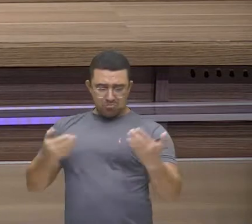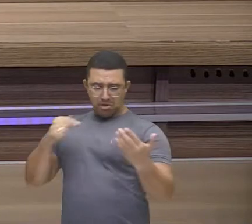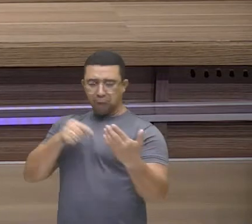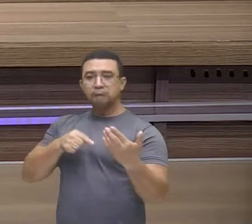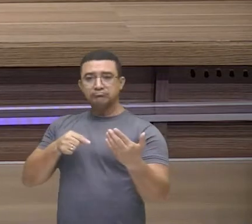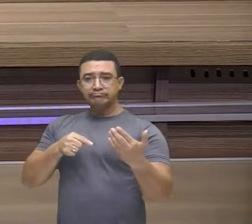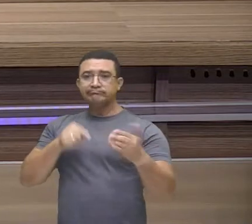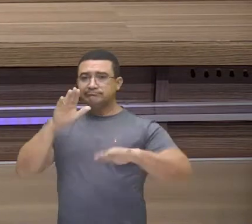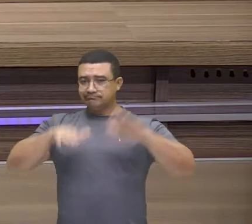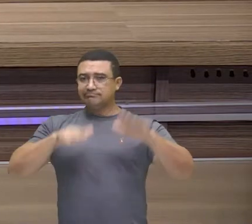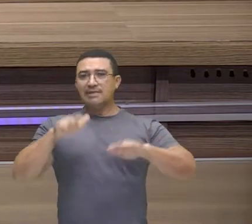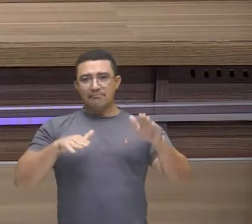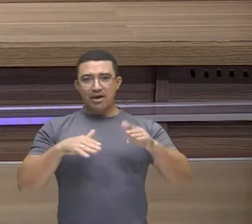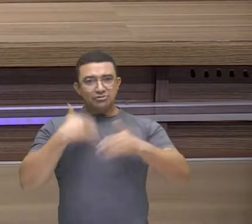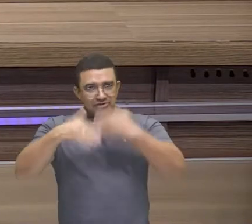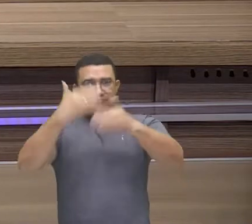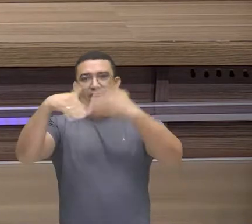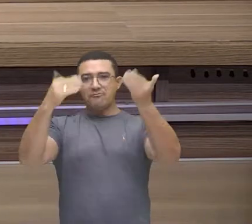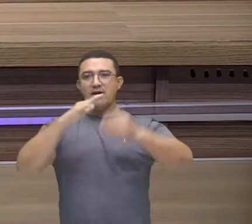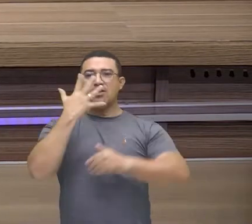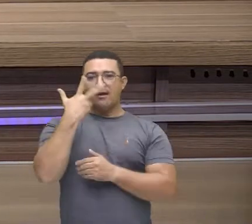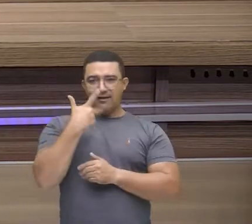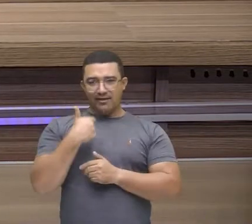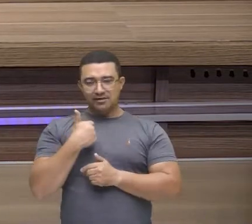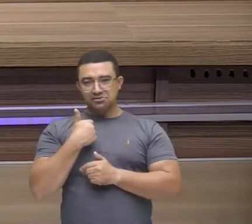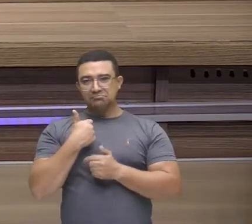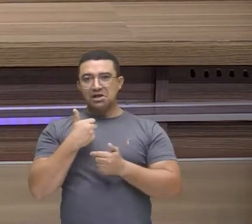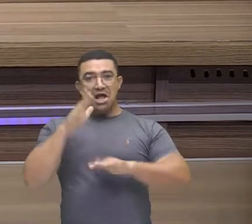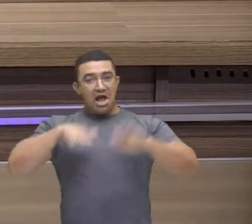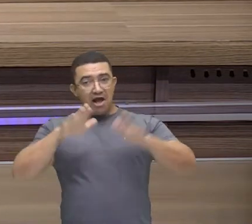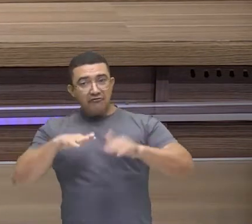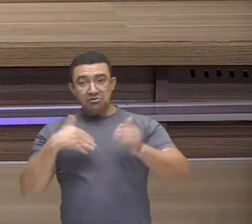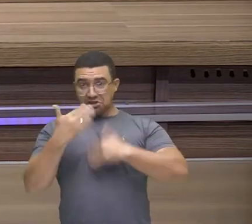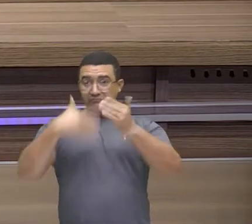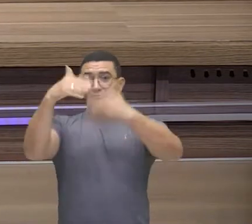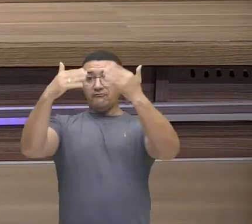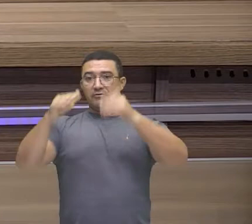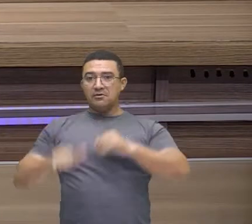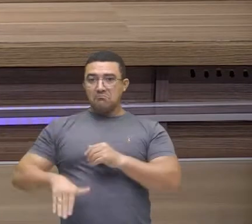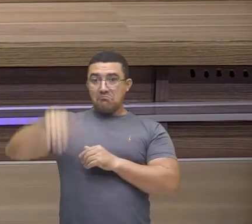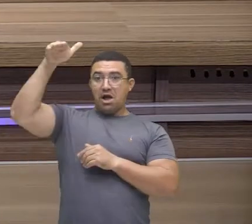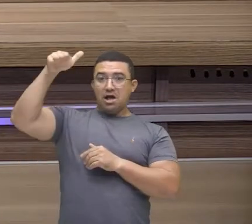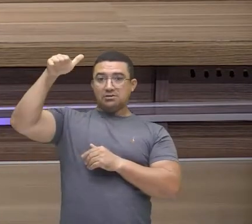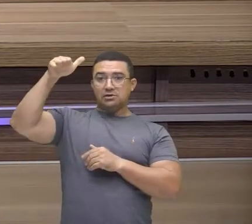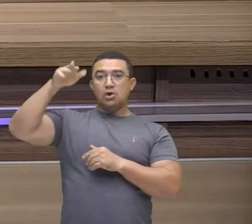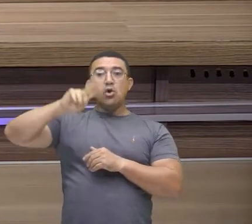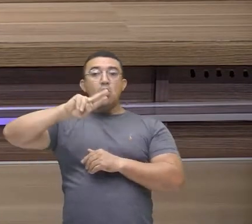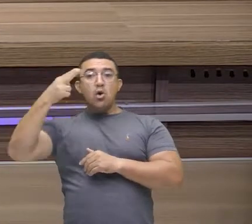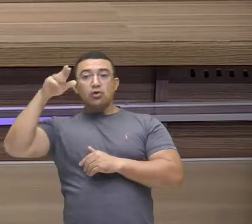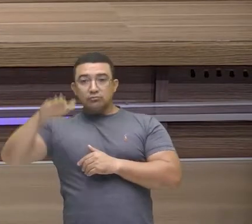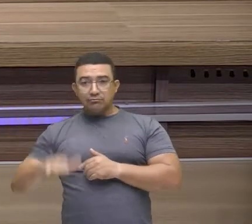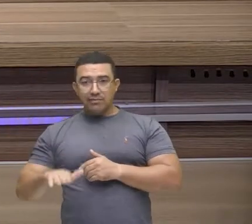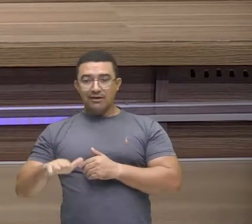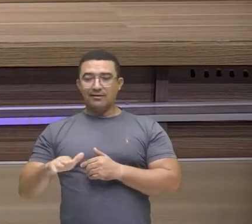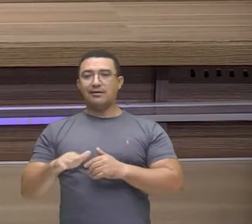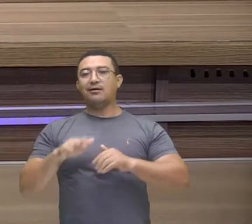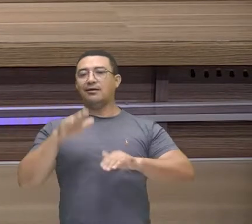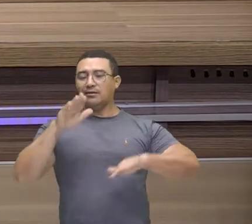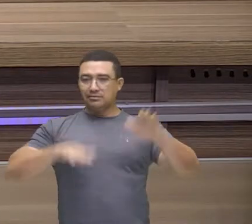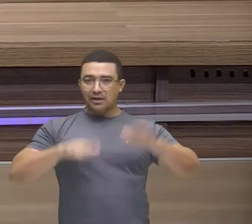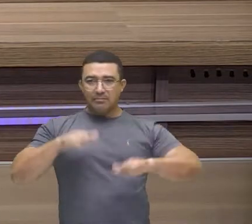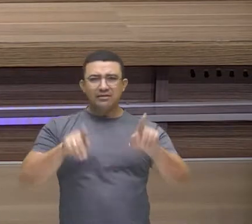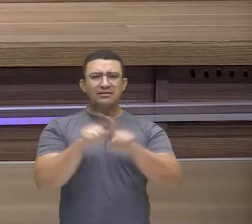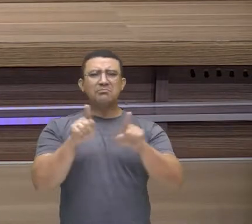se desenvolver para mais ou para menos. Quando você tem uma geração que não pratica